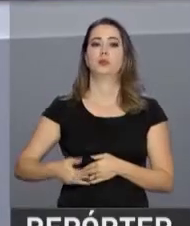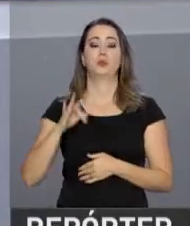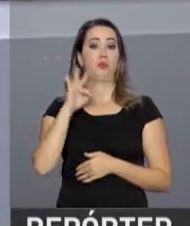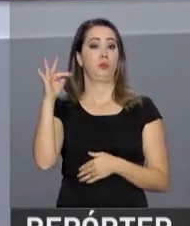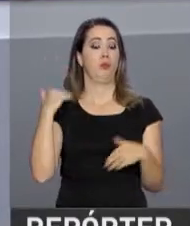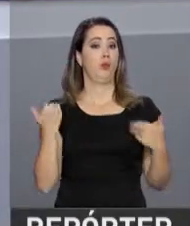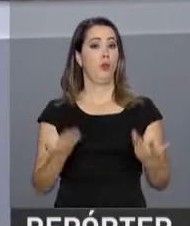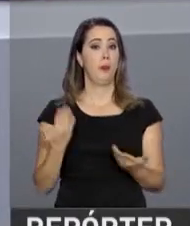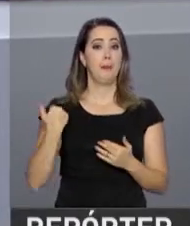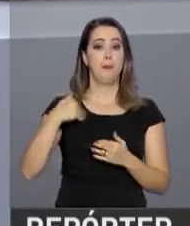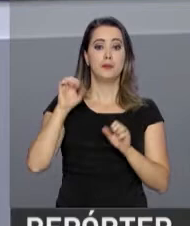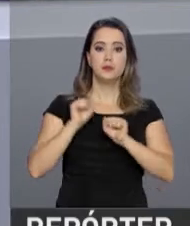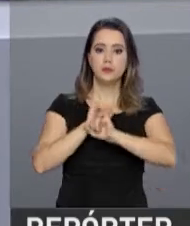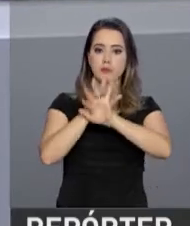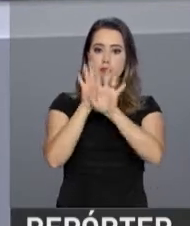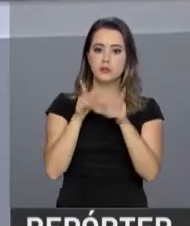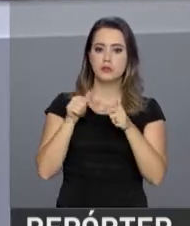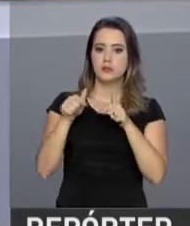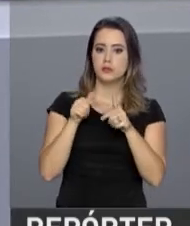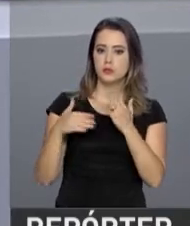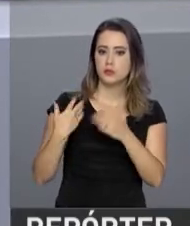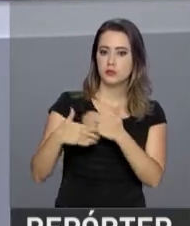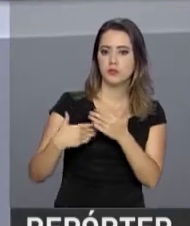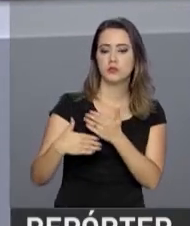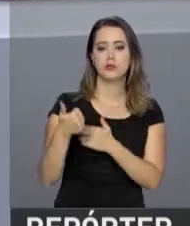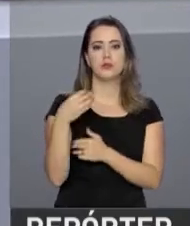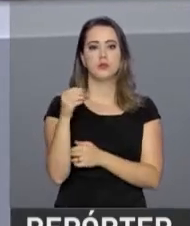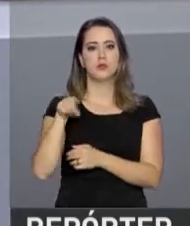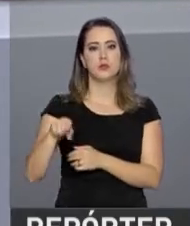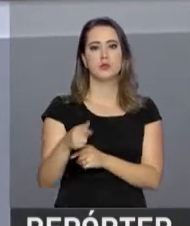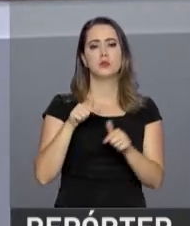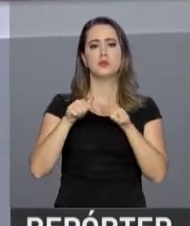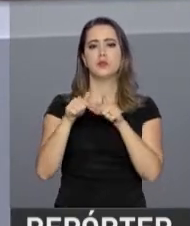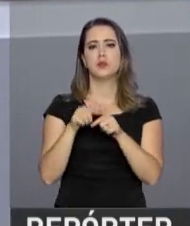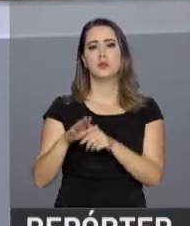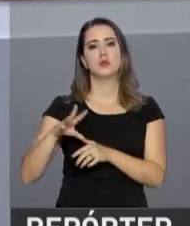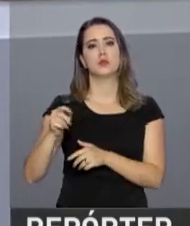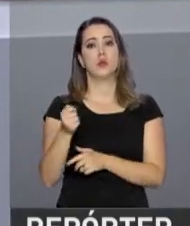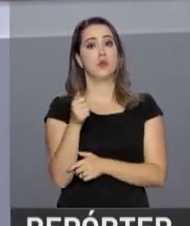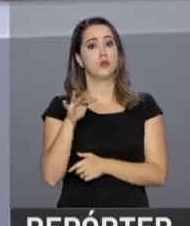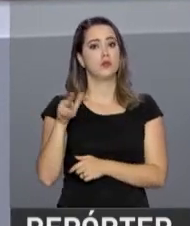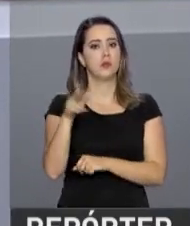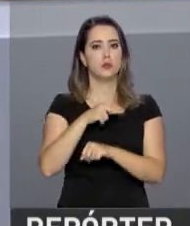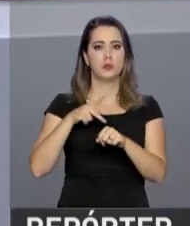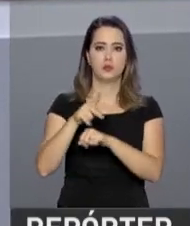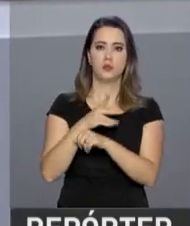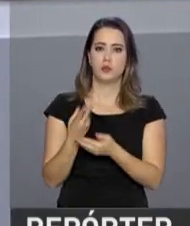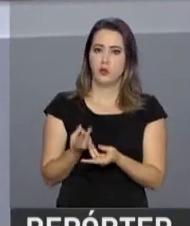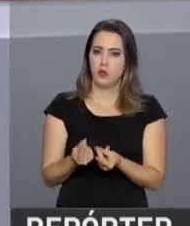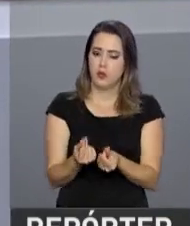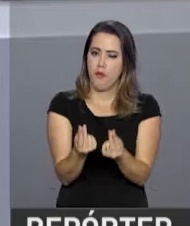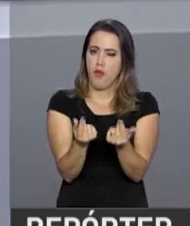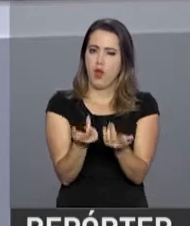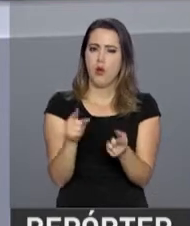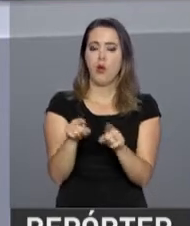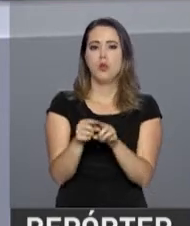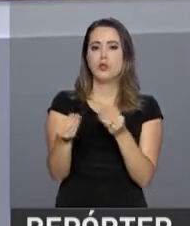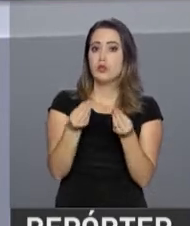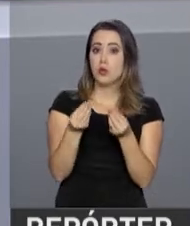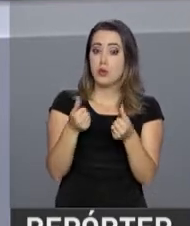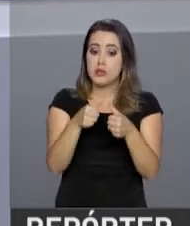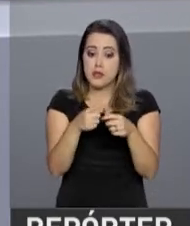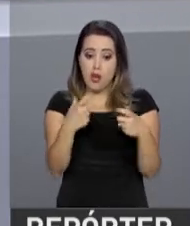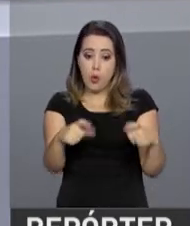transparência para acompanhar a execução de quase 100 mil obras em todo o país informações como valores investidos o andamento